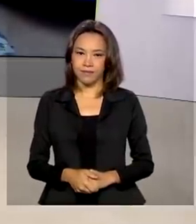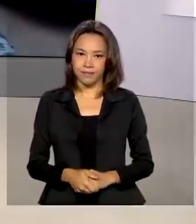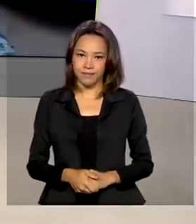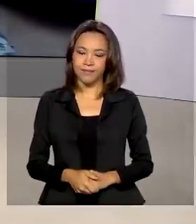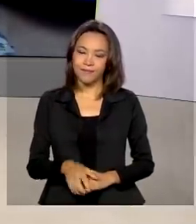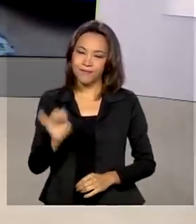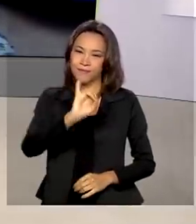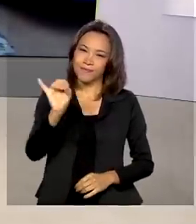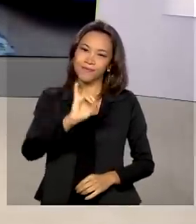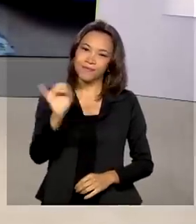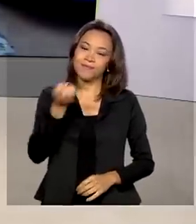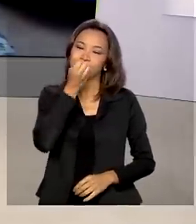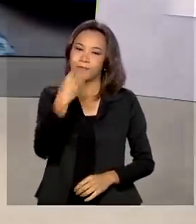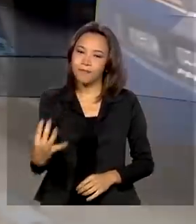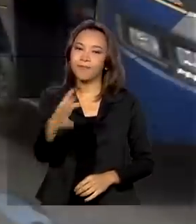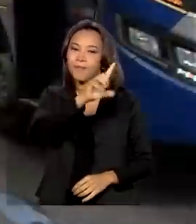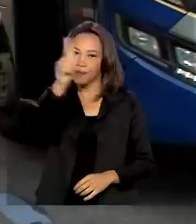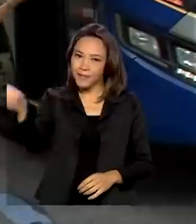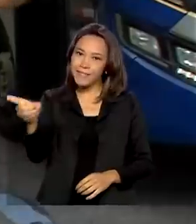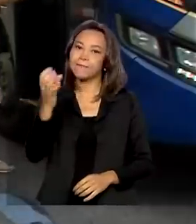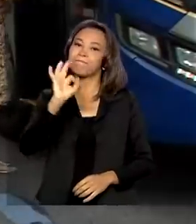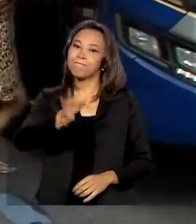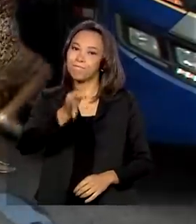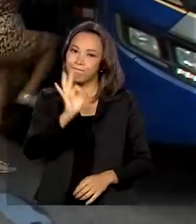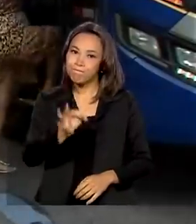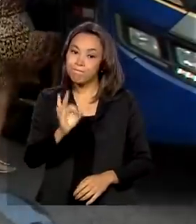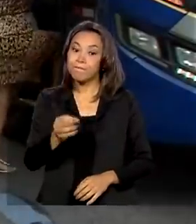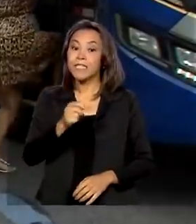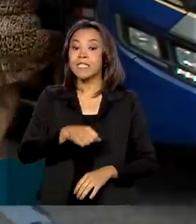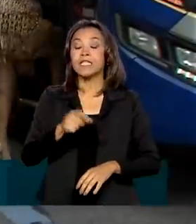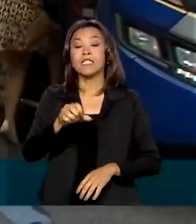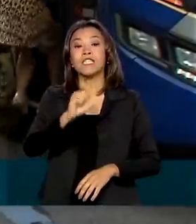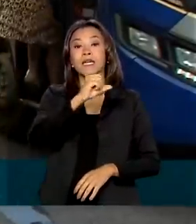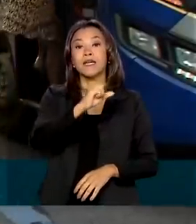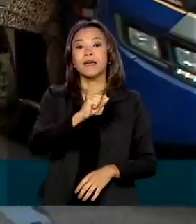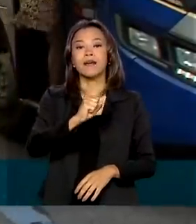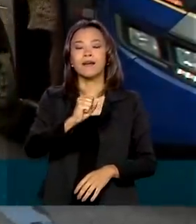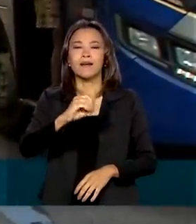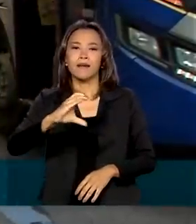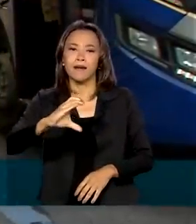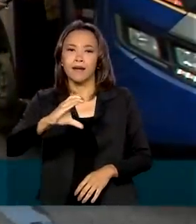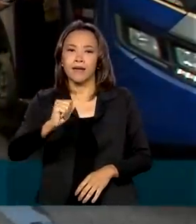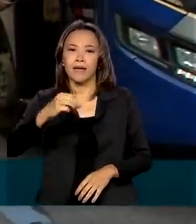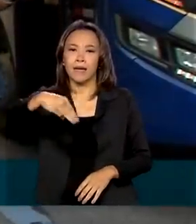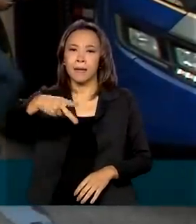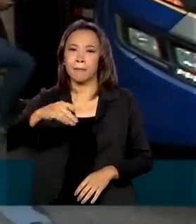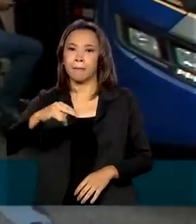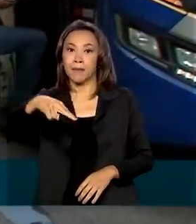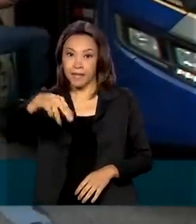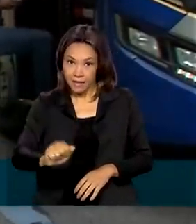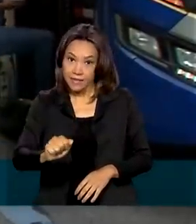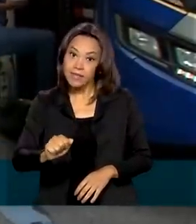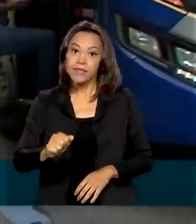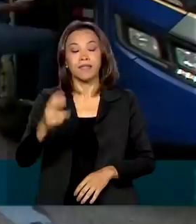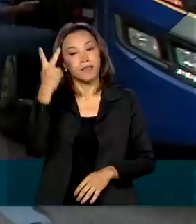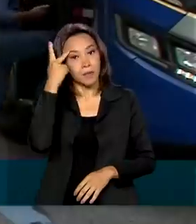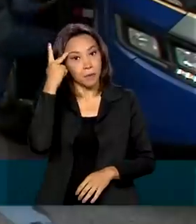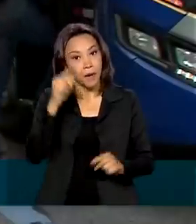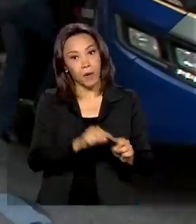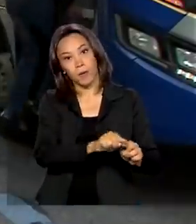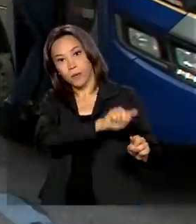Oi Oi Renata Bom dia pois é o vou sair é de Campinas São Paulo ou uma da tarde para Recife Pernambuco